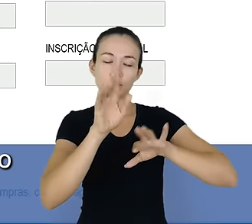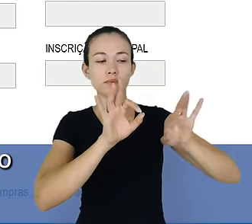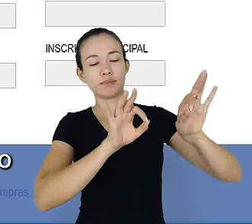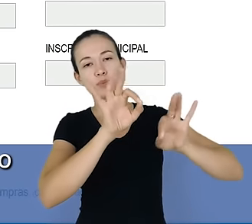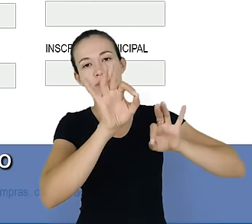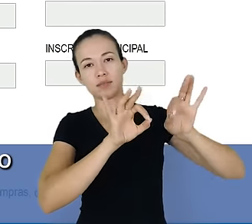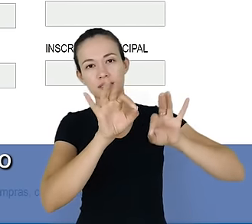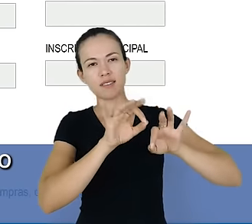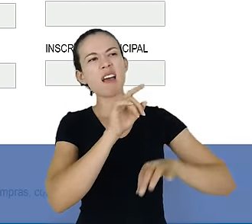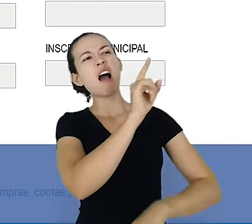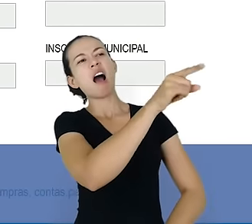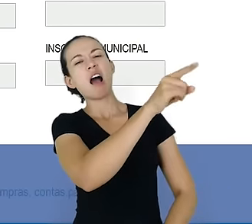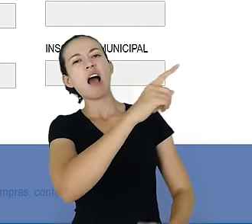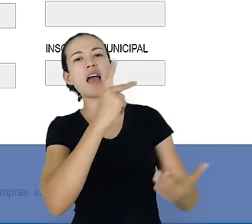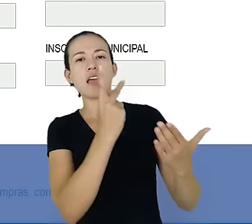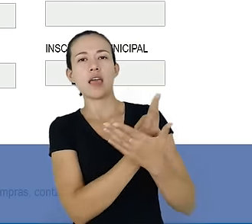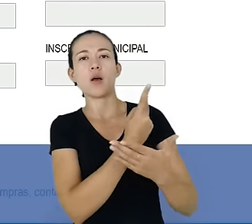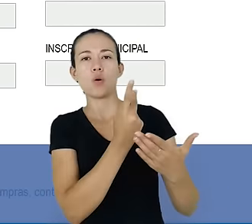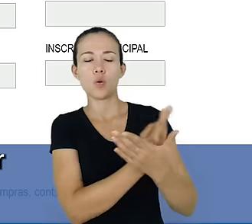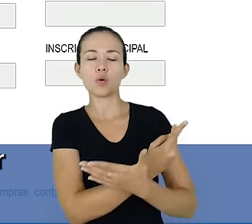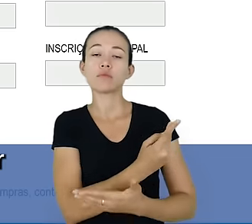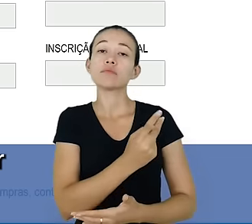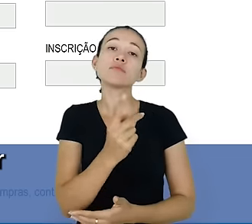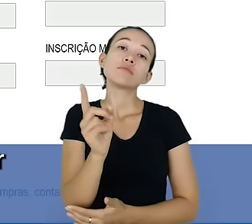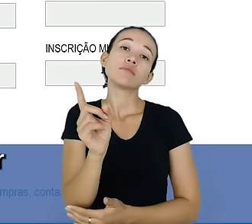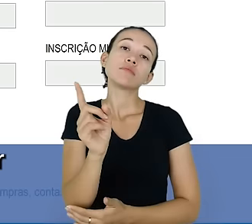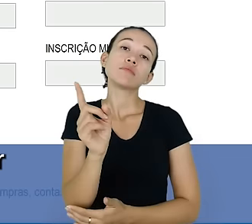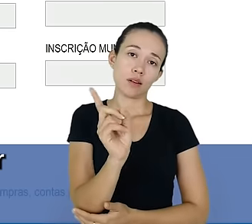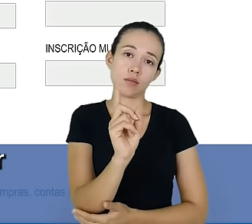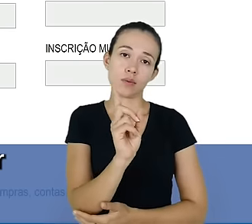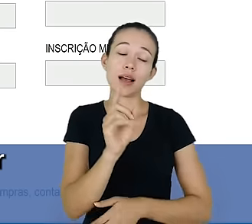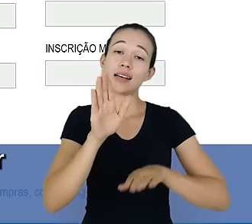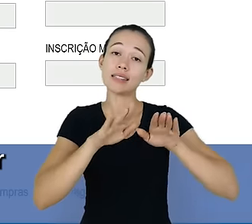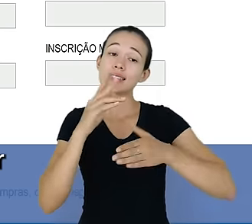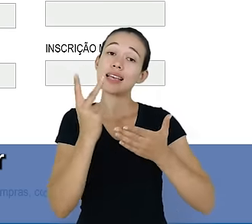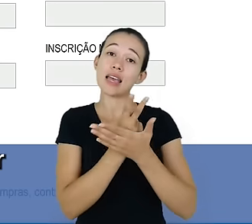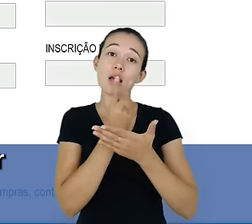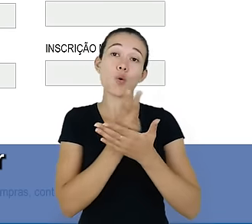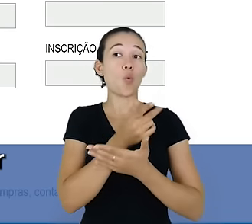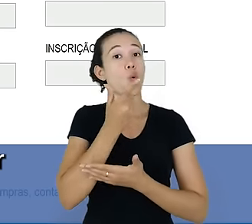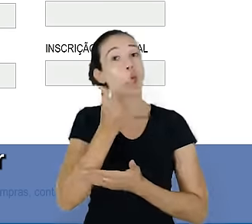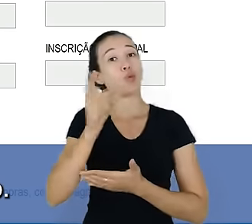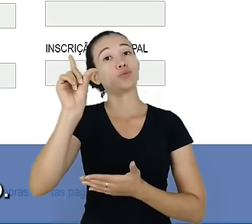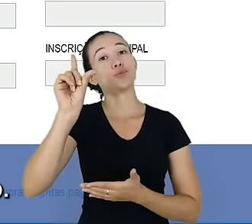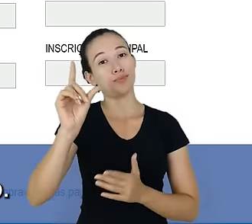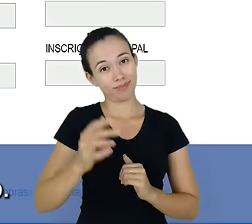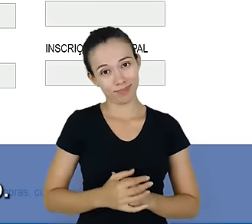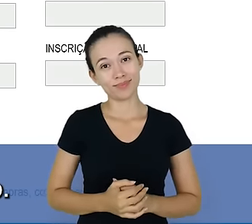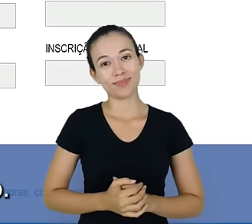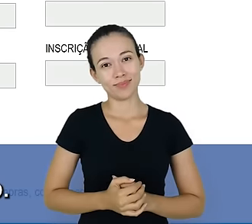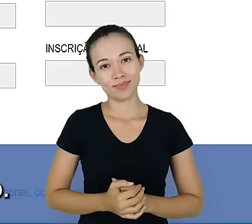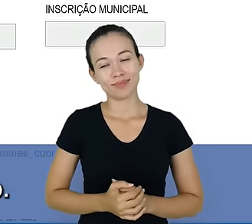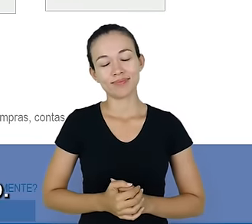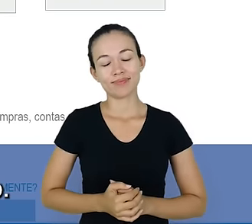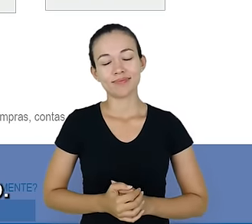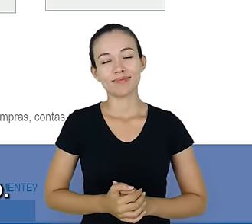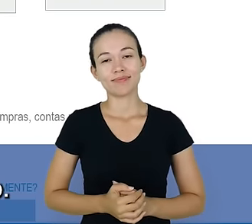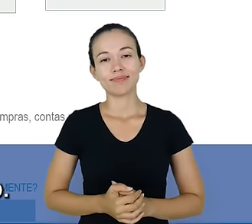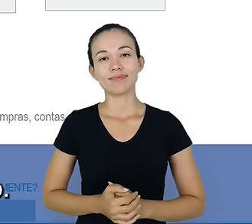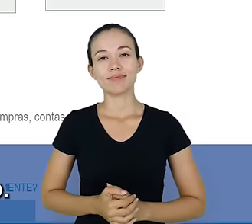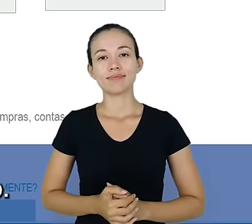cliente fala aquilo é o erro não o erro não é aqui o erro é provavelmente num outro lugar que eu vou te mostrar onde é e a gente vai atuando nesse